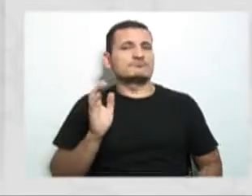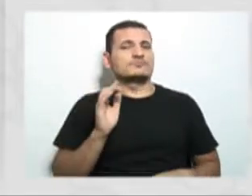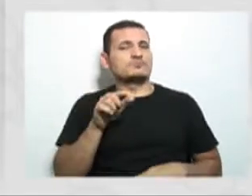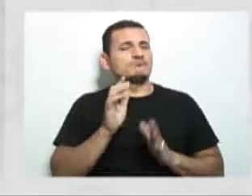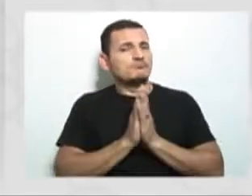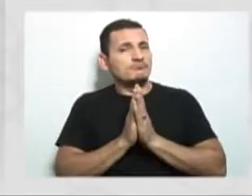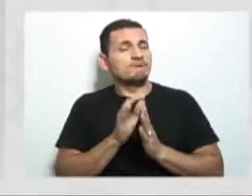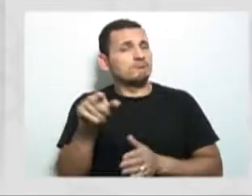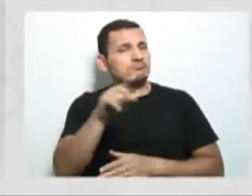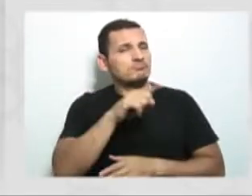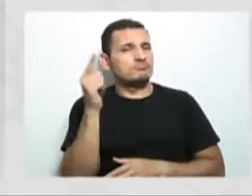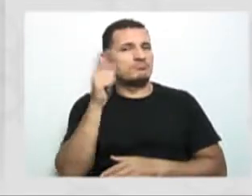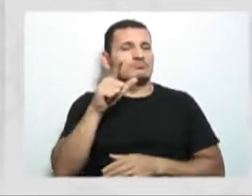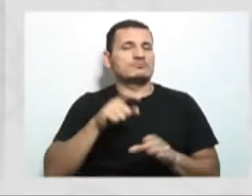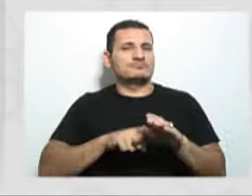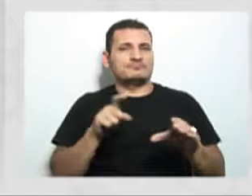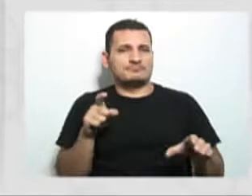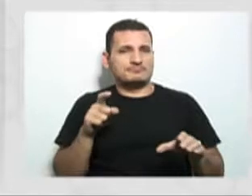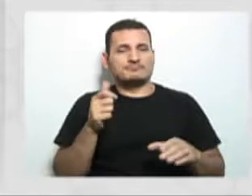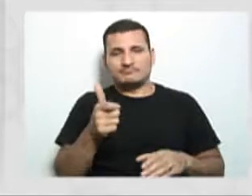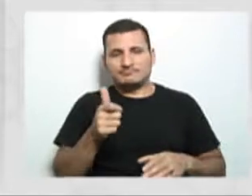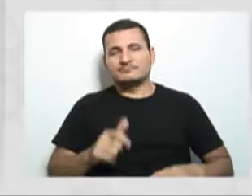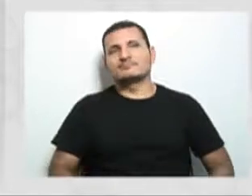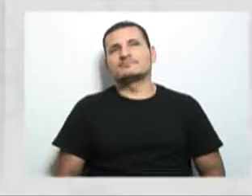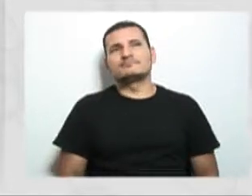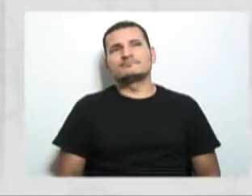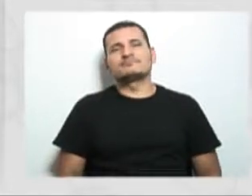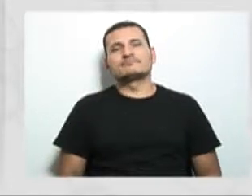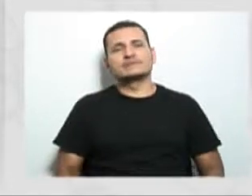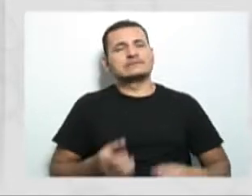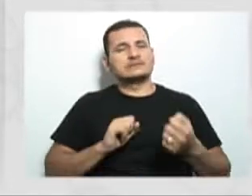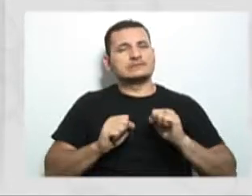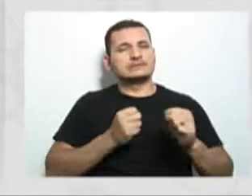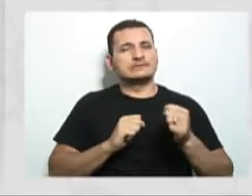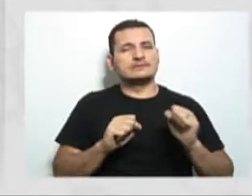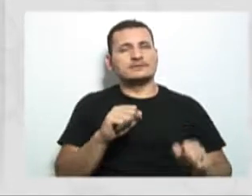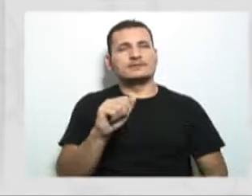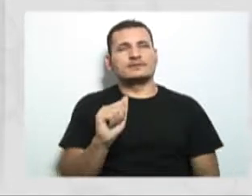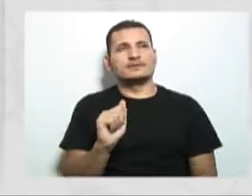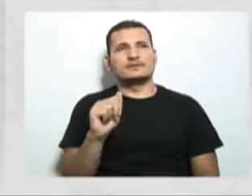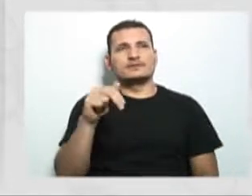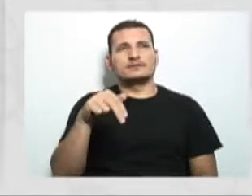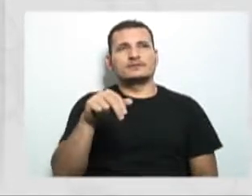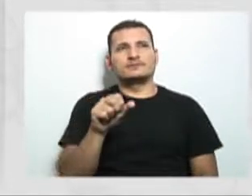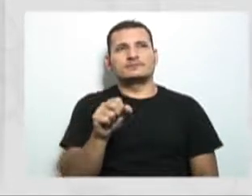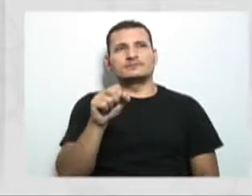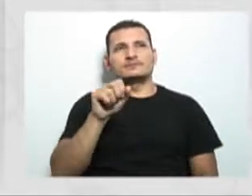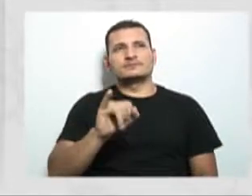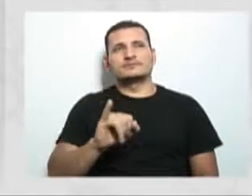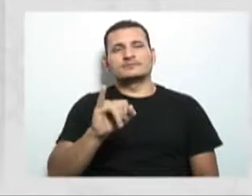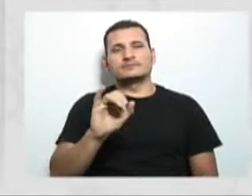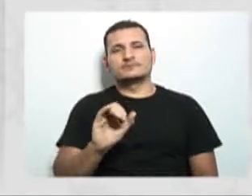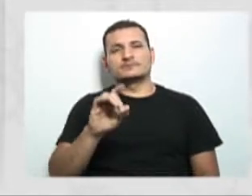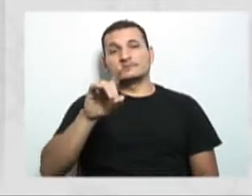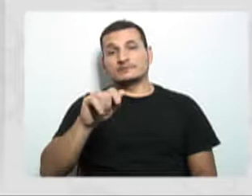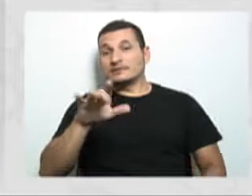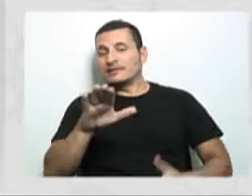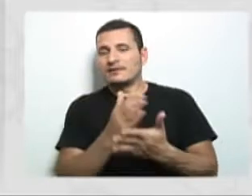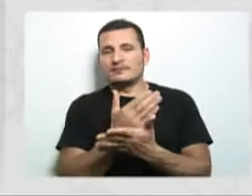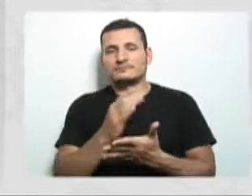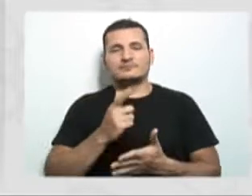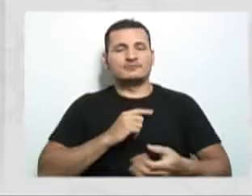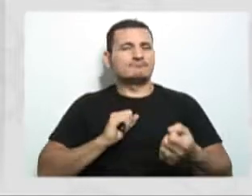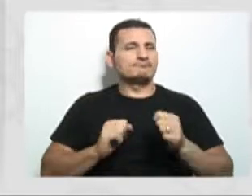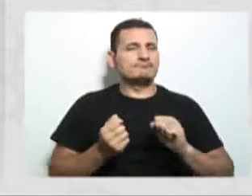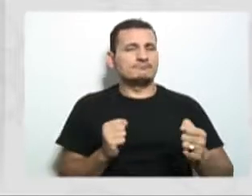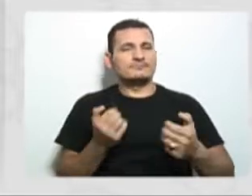consegue essa independência, tá bom? Ansiedade, olha aí, tem gente que tá ansioso para essa prova, quer logo pegar. Para